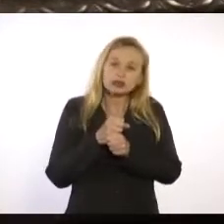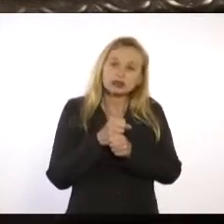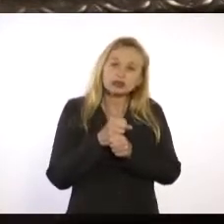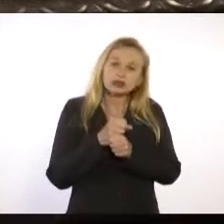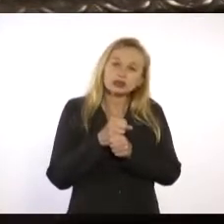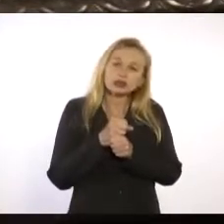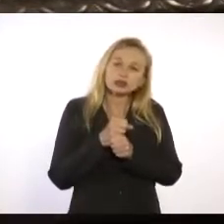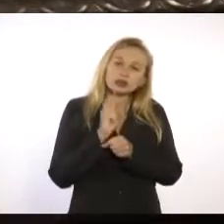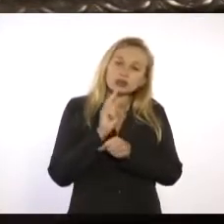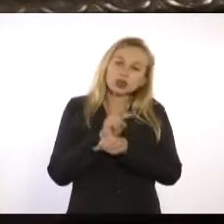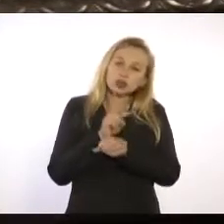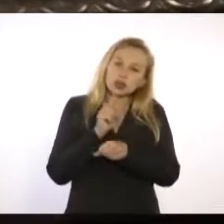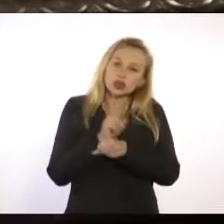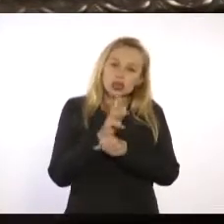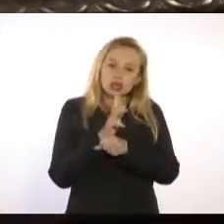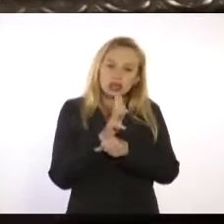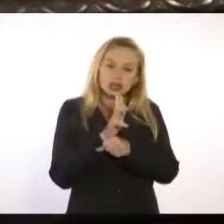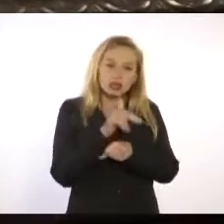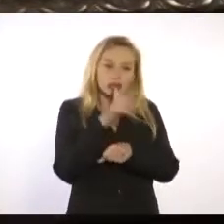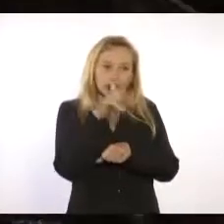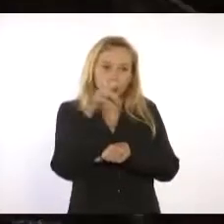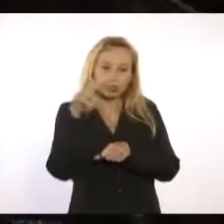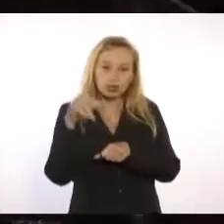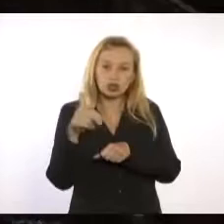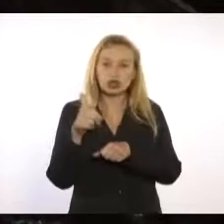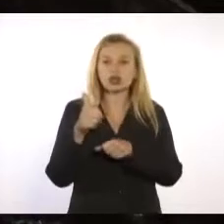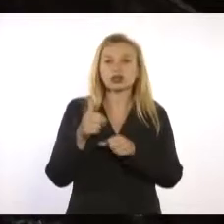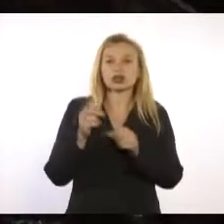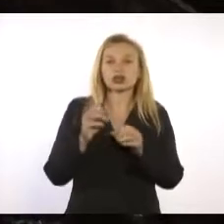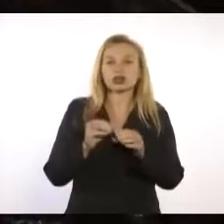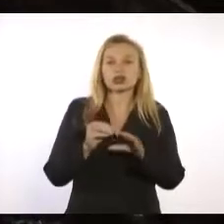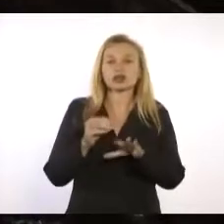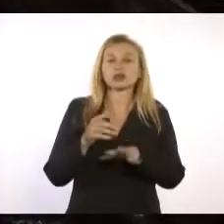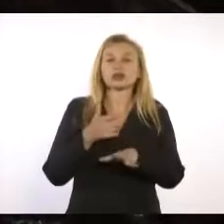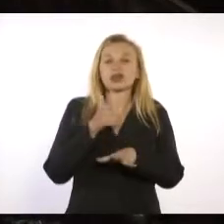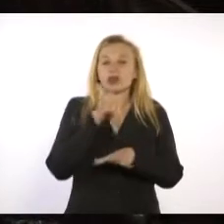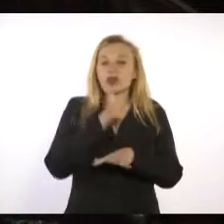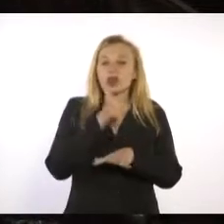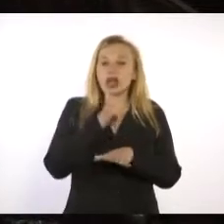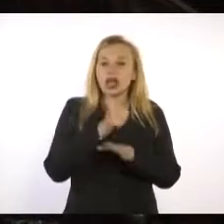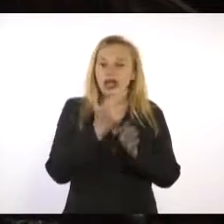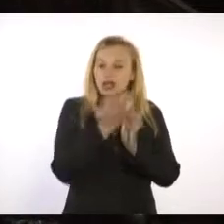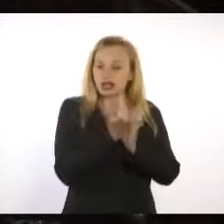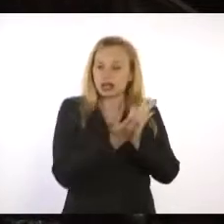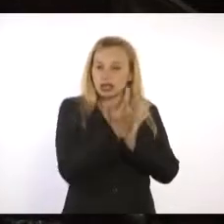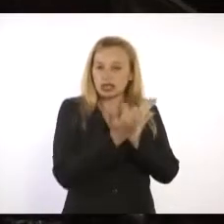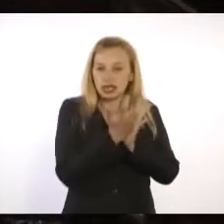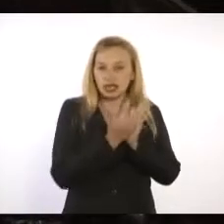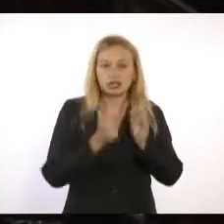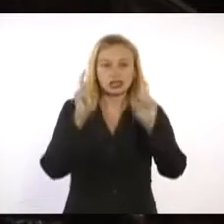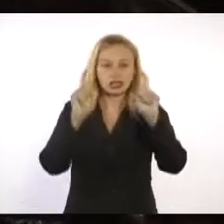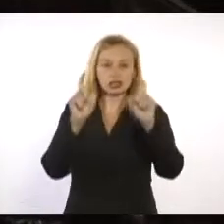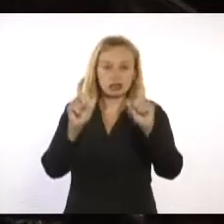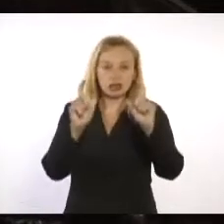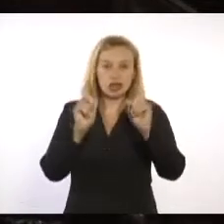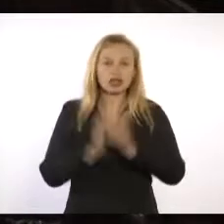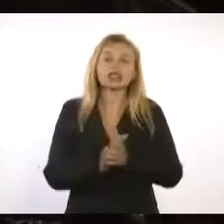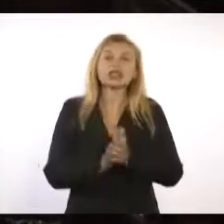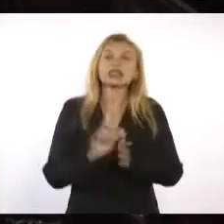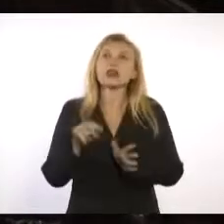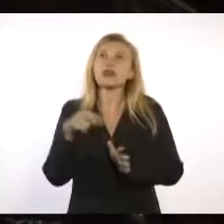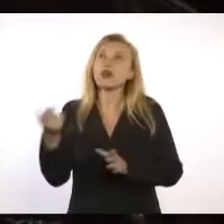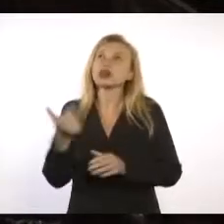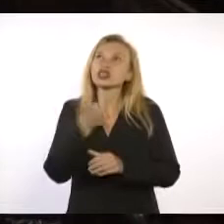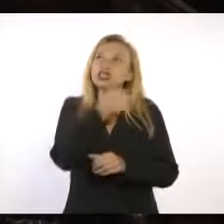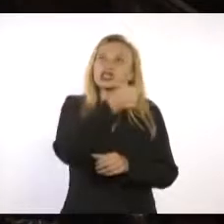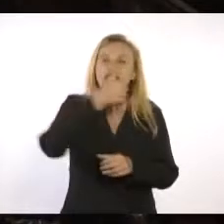essa pintura e colocar mulheres negras nesse espaço. Muito bem. Ou seja, depois de 100 anos